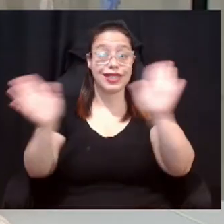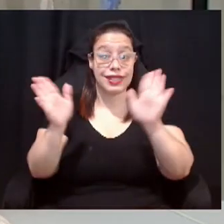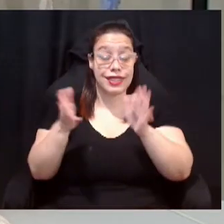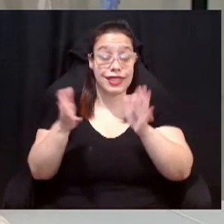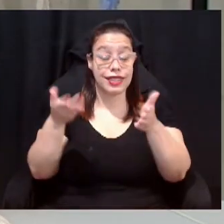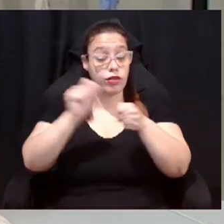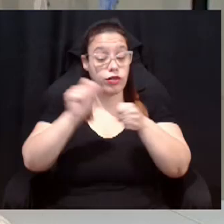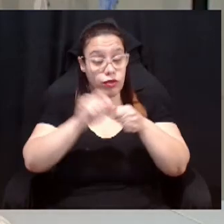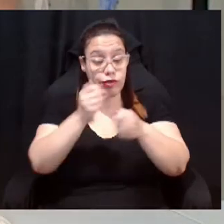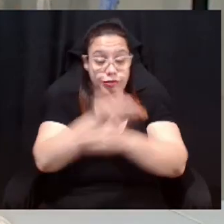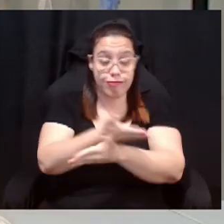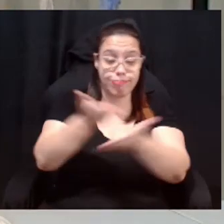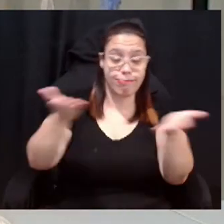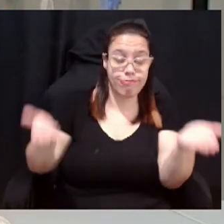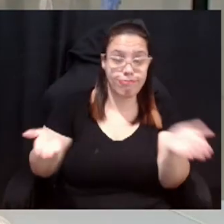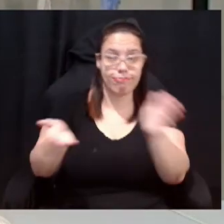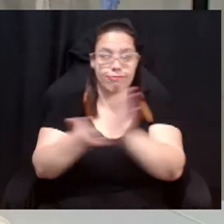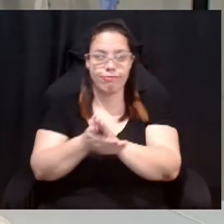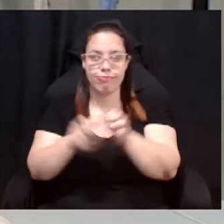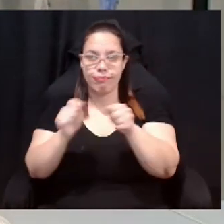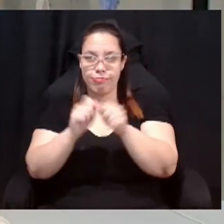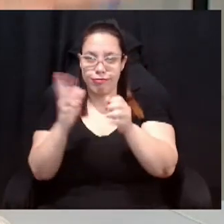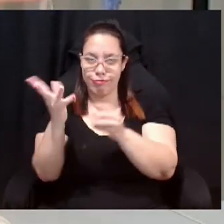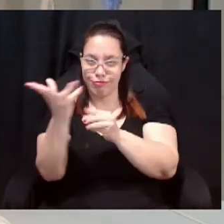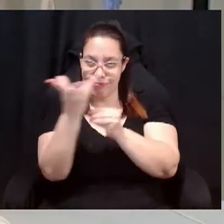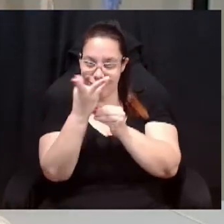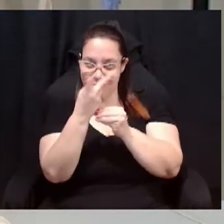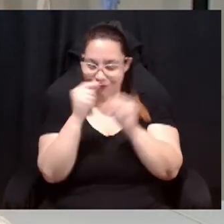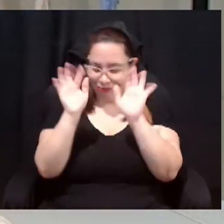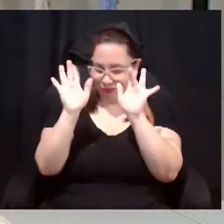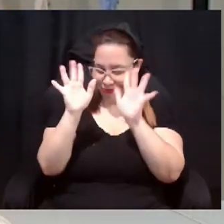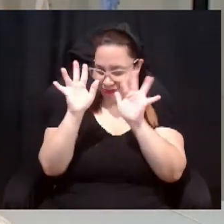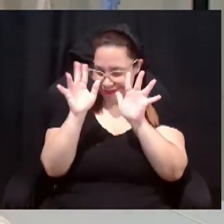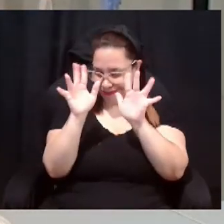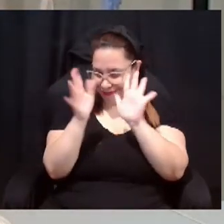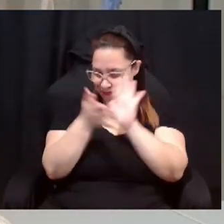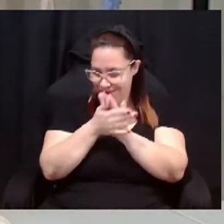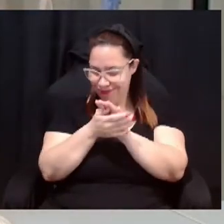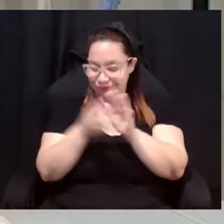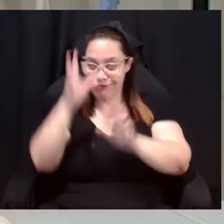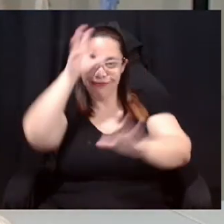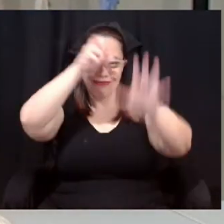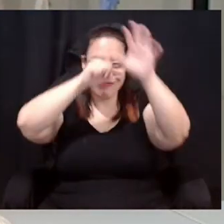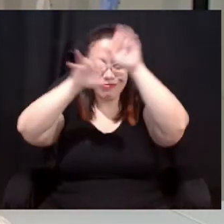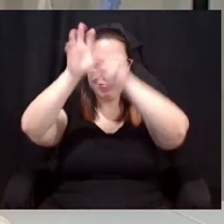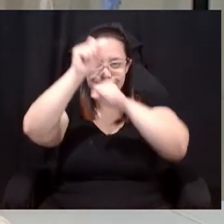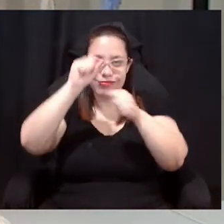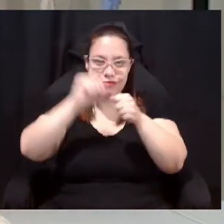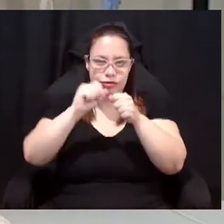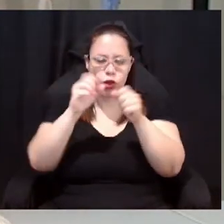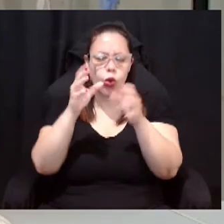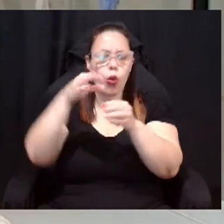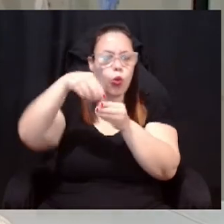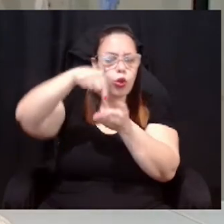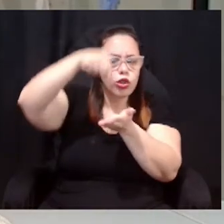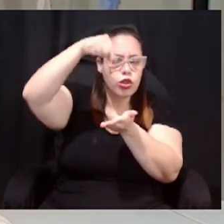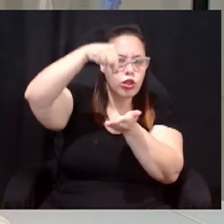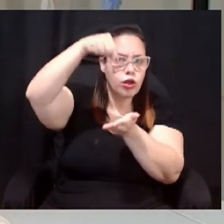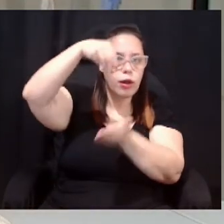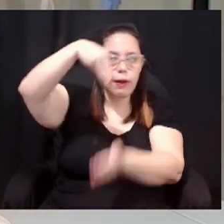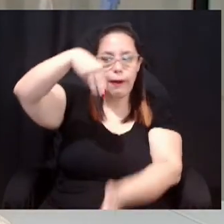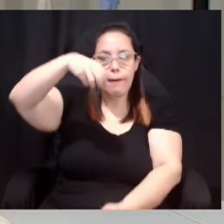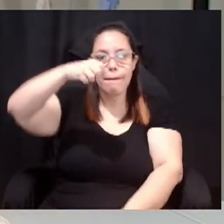você mesmo, a gente vai fazer uma arte com as mãos. Nós vamos aprender a fazer um lindo chaveiro de macramê